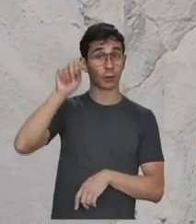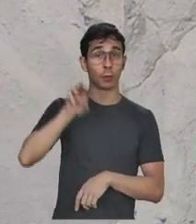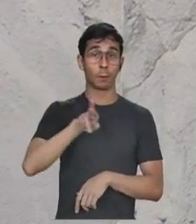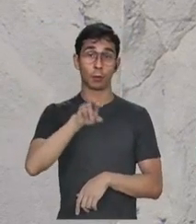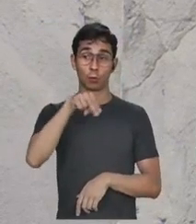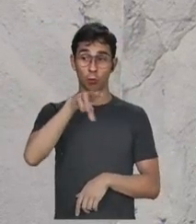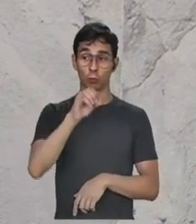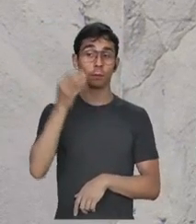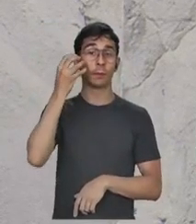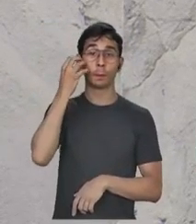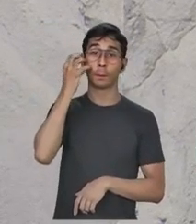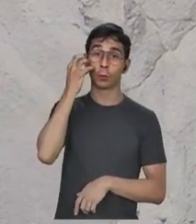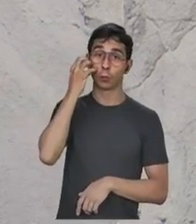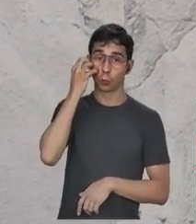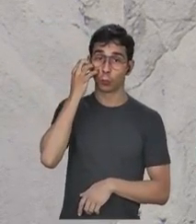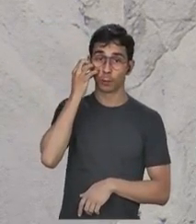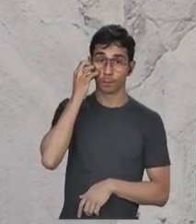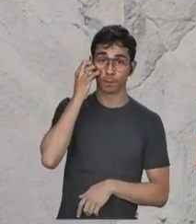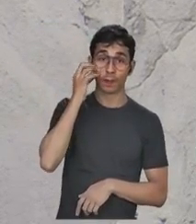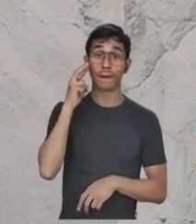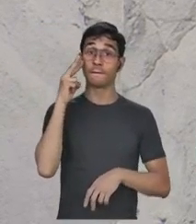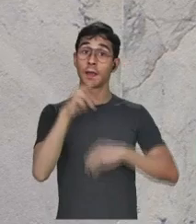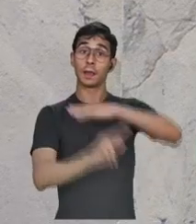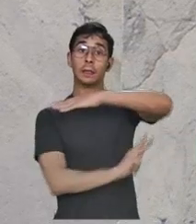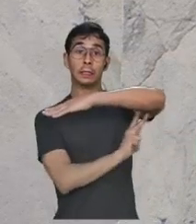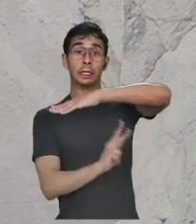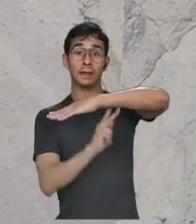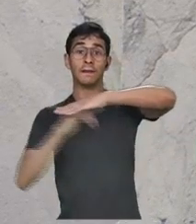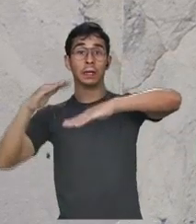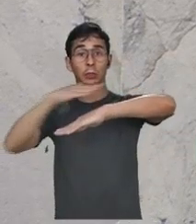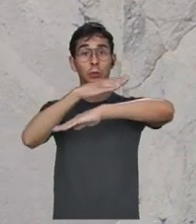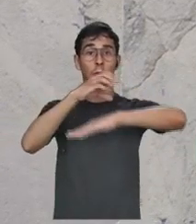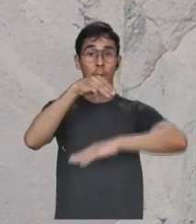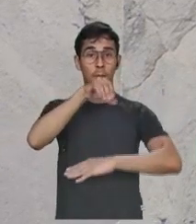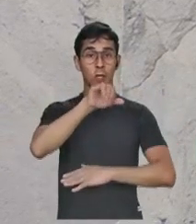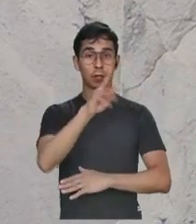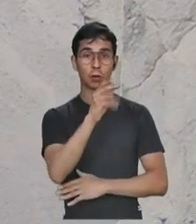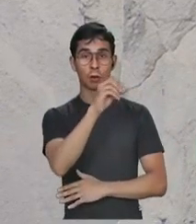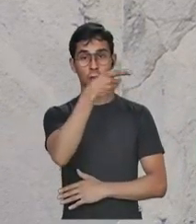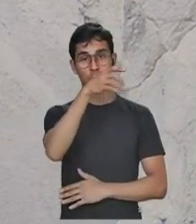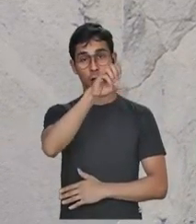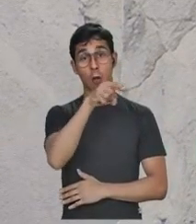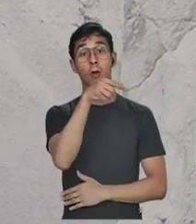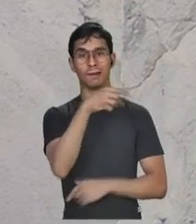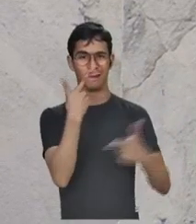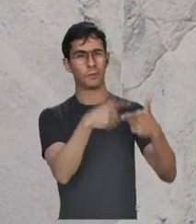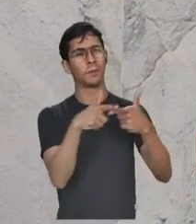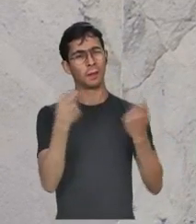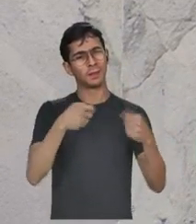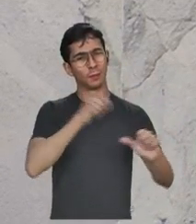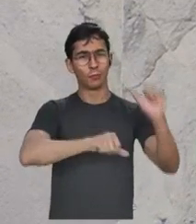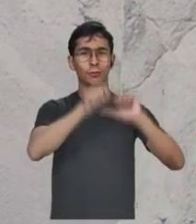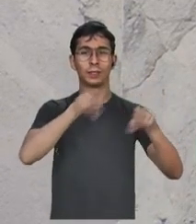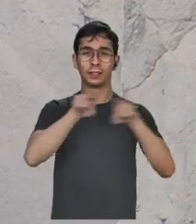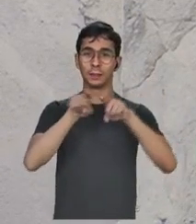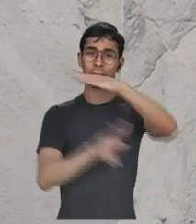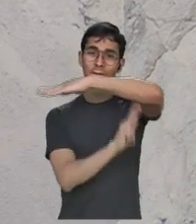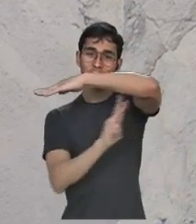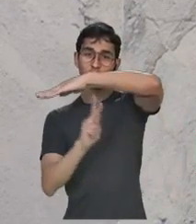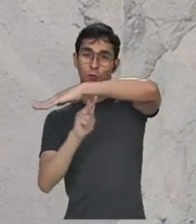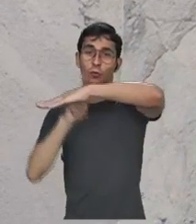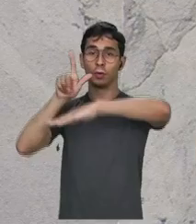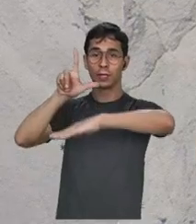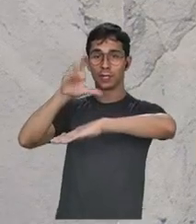para que reveja esse problema do elevado costa e silva o minhocão e bem como lixo ali que se encontra debaixo do viaduto do